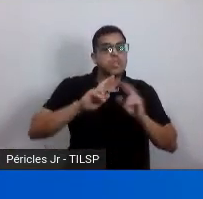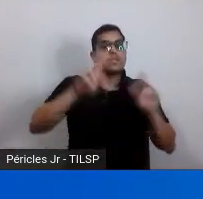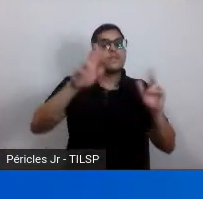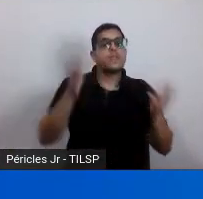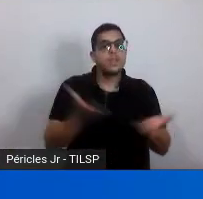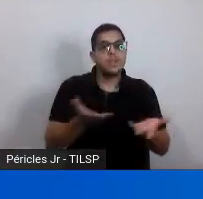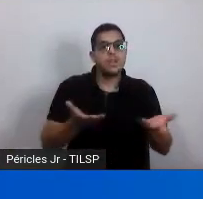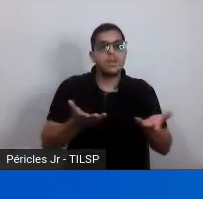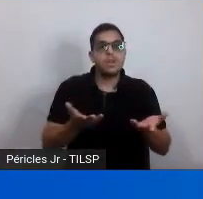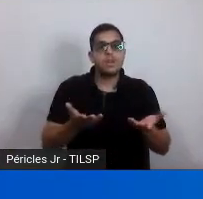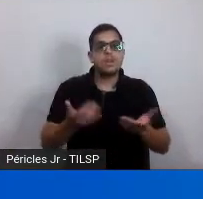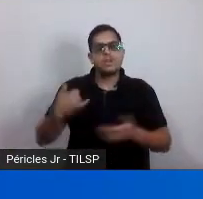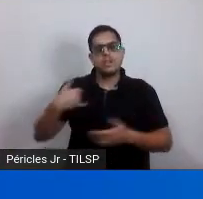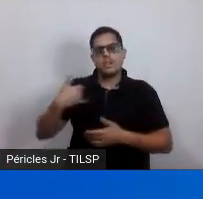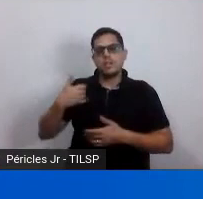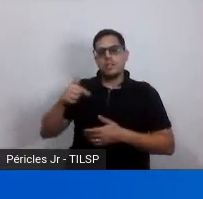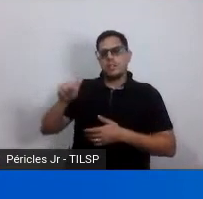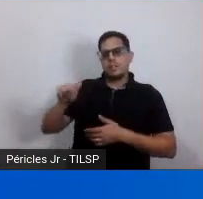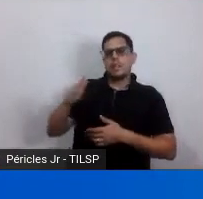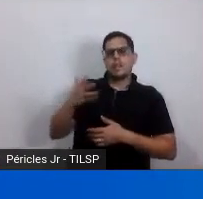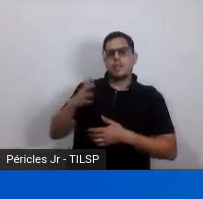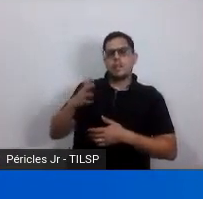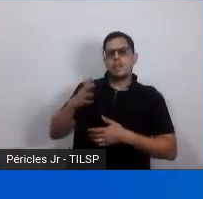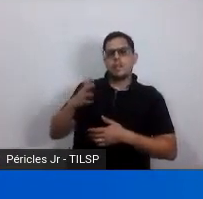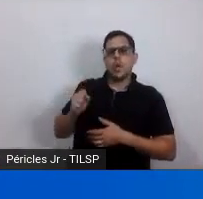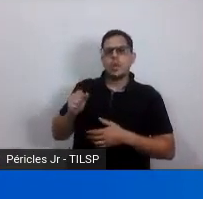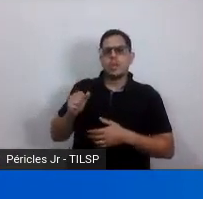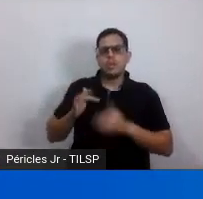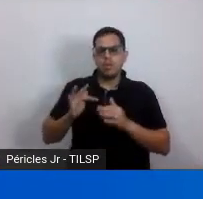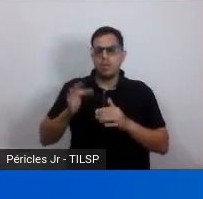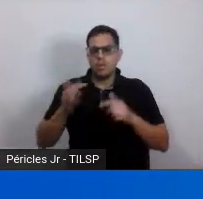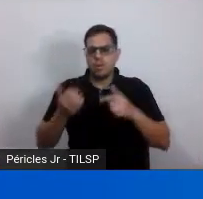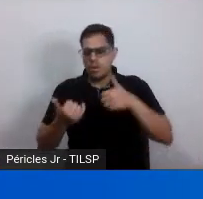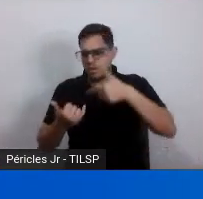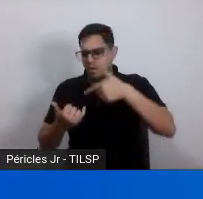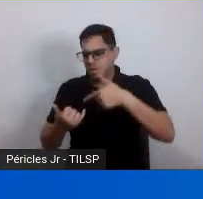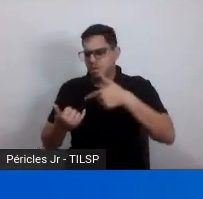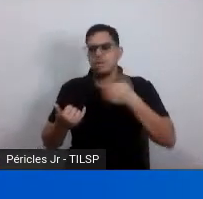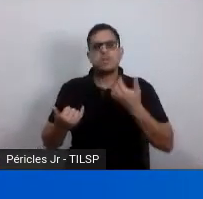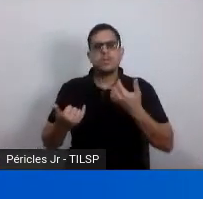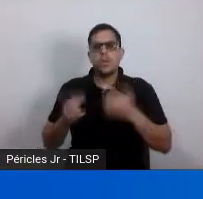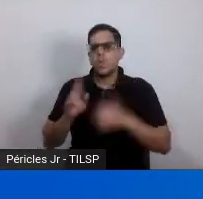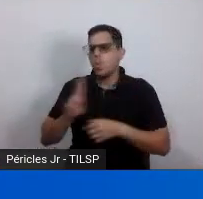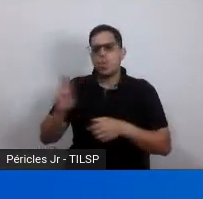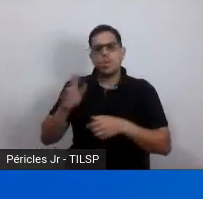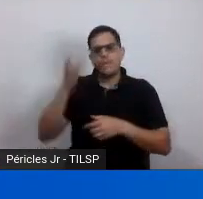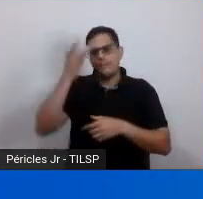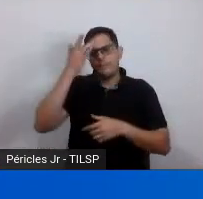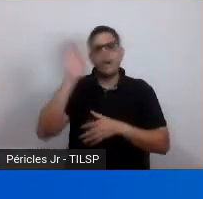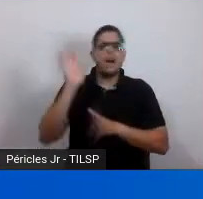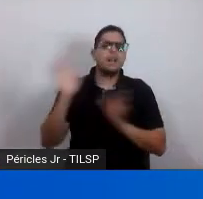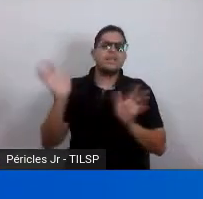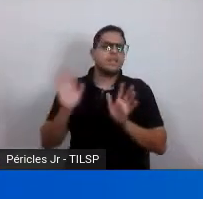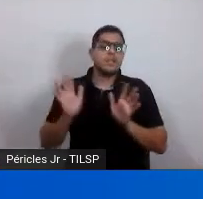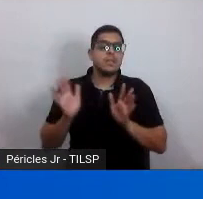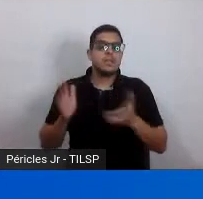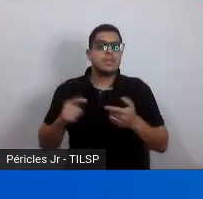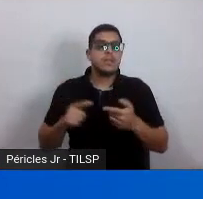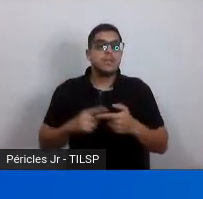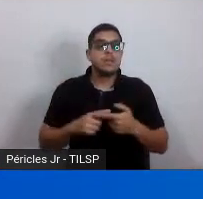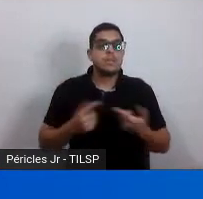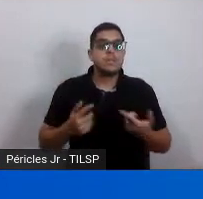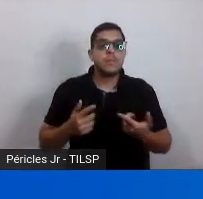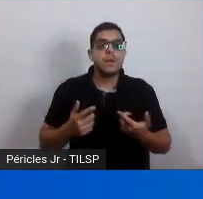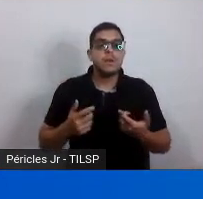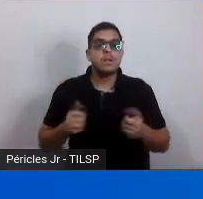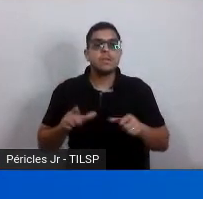dispositivo móvel um computador que é uma facilidade como se tivesse nascido né fazendo aquilo e muito aluno tem dificuldade ainda né mas tem muito aluno